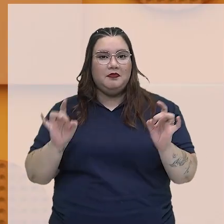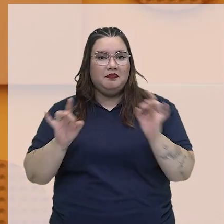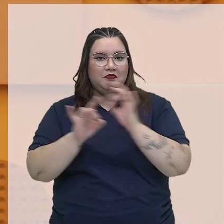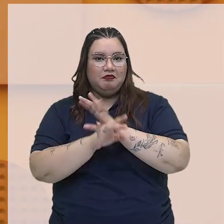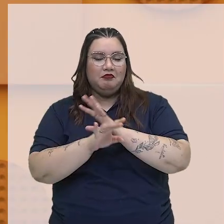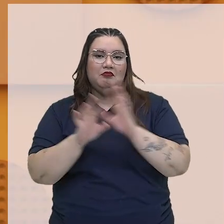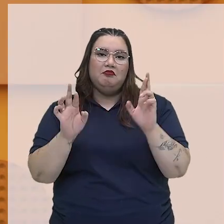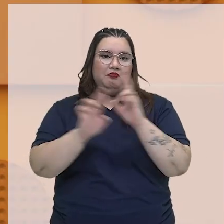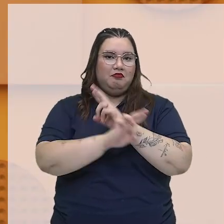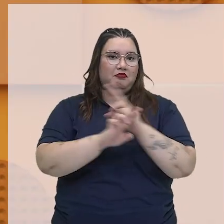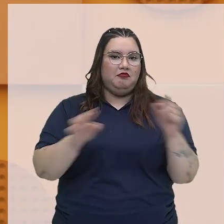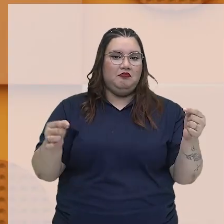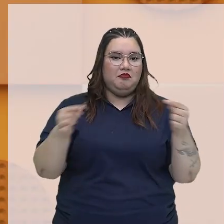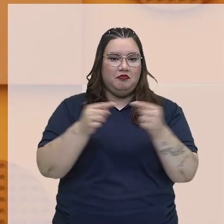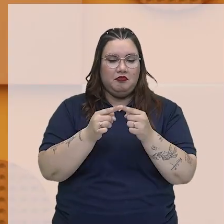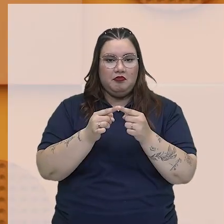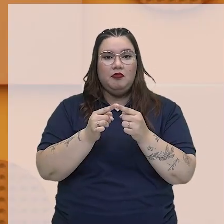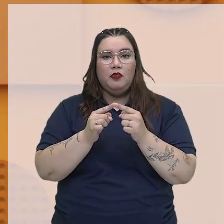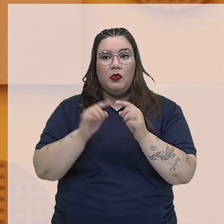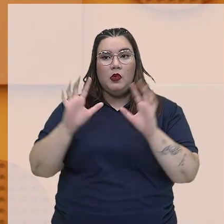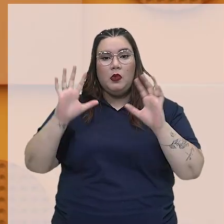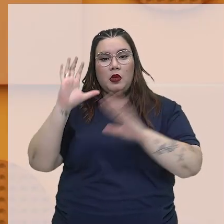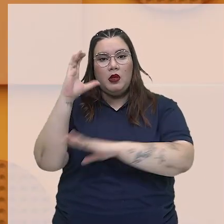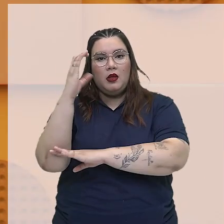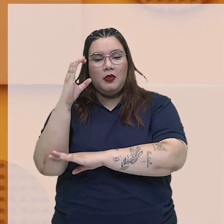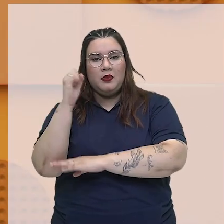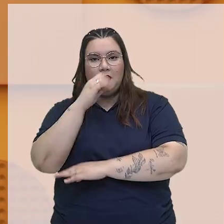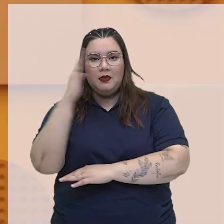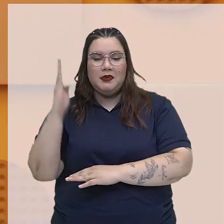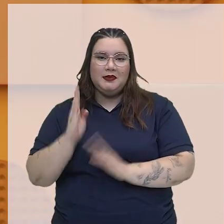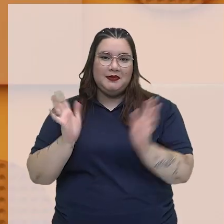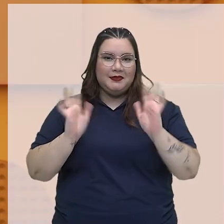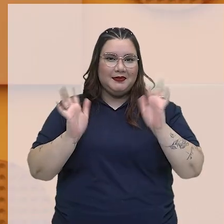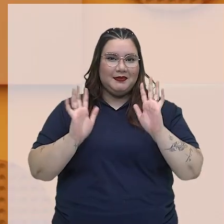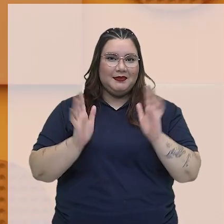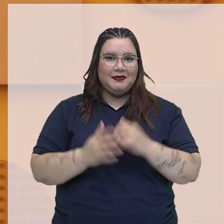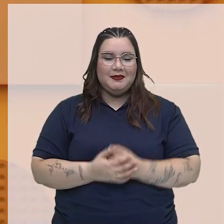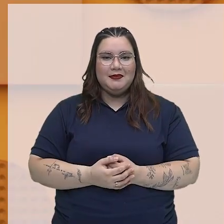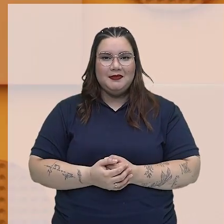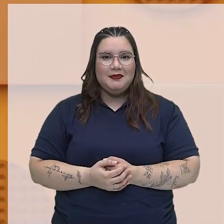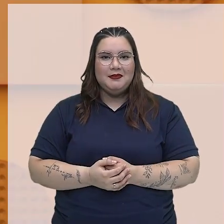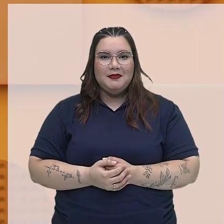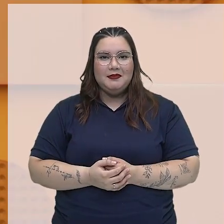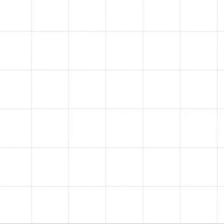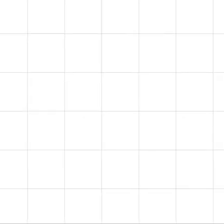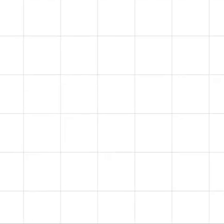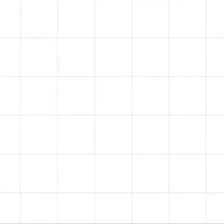destaques relacionados aos climas do Brasil. Até a próxima aula.